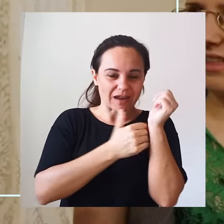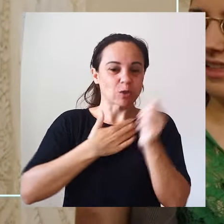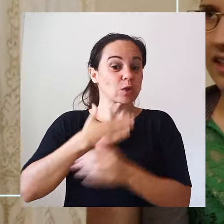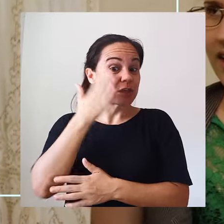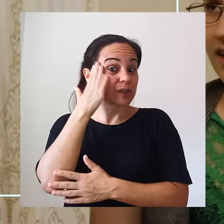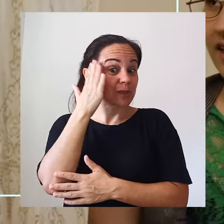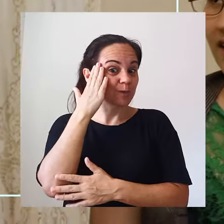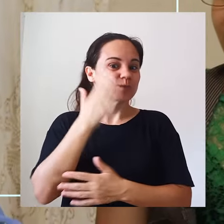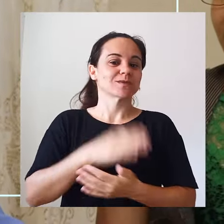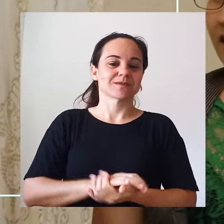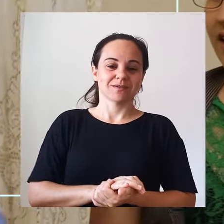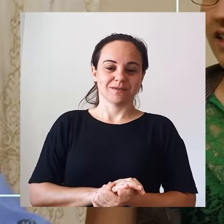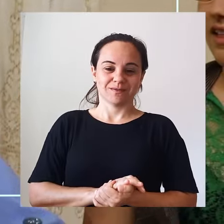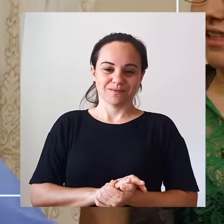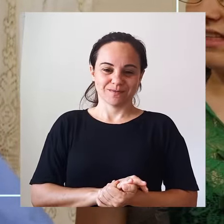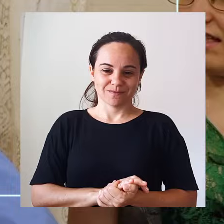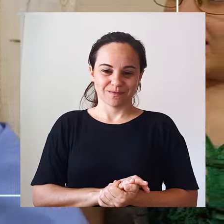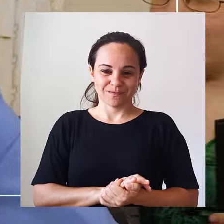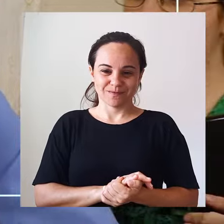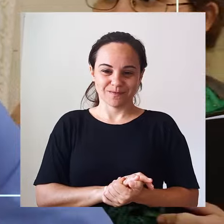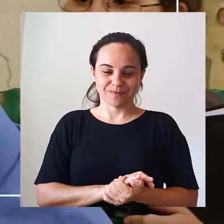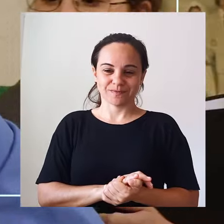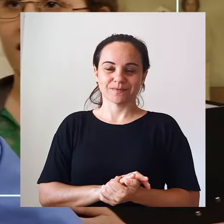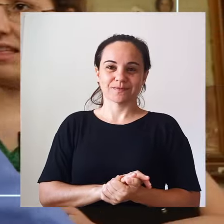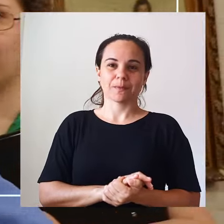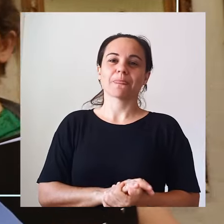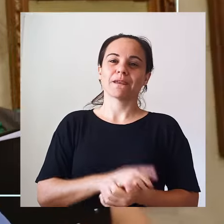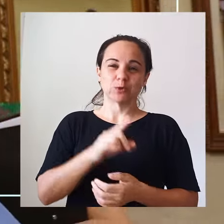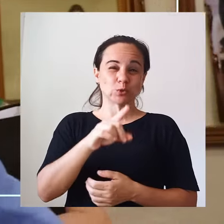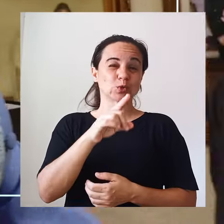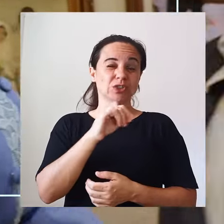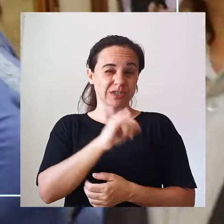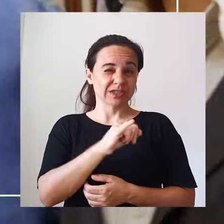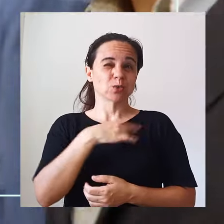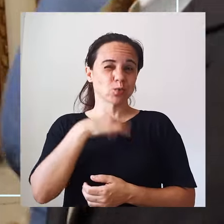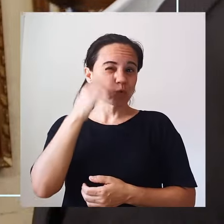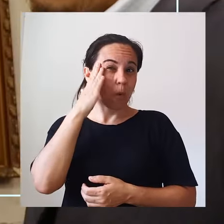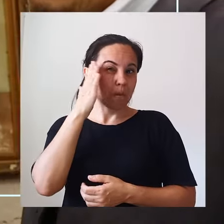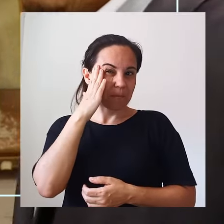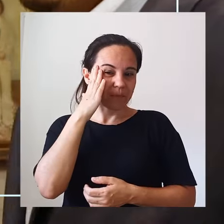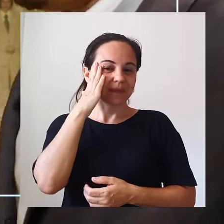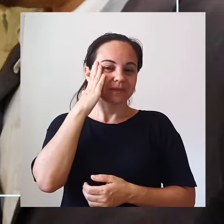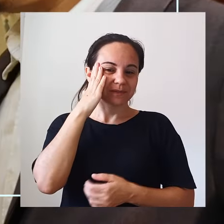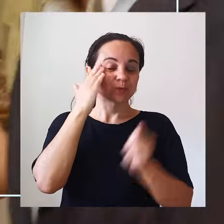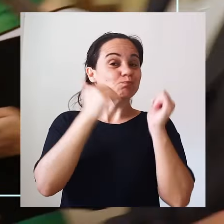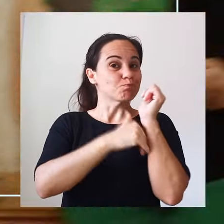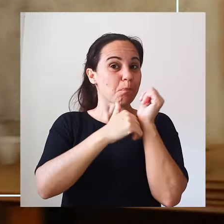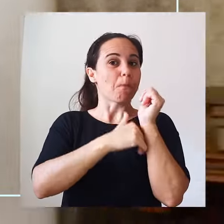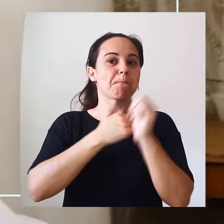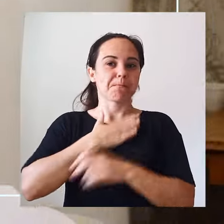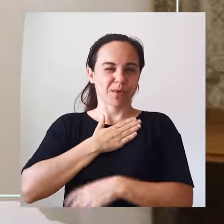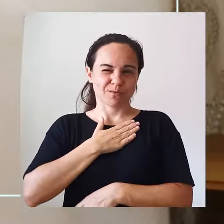que eu sei! Tu soubesses! Tu soubesses!